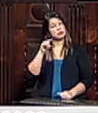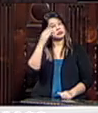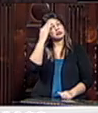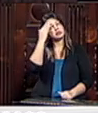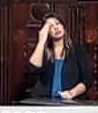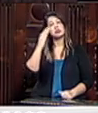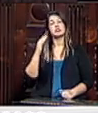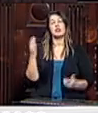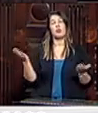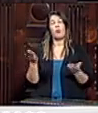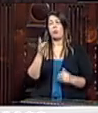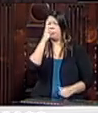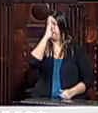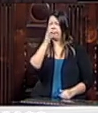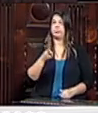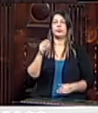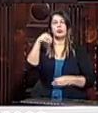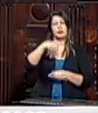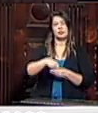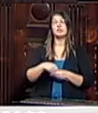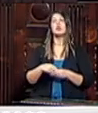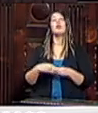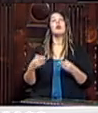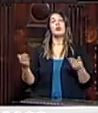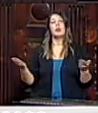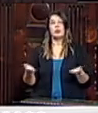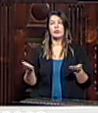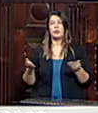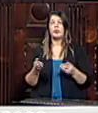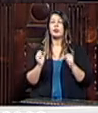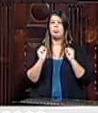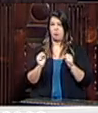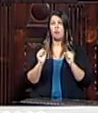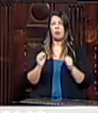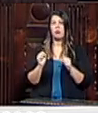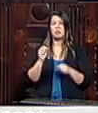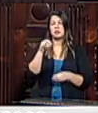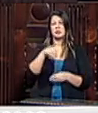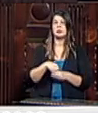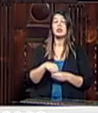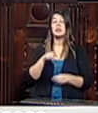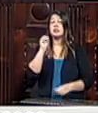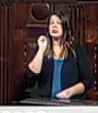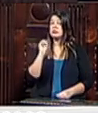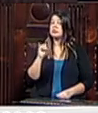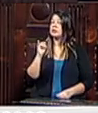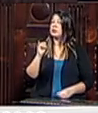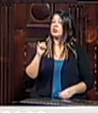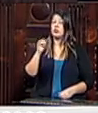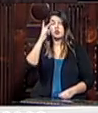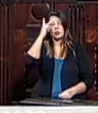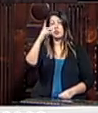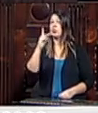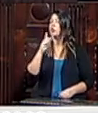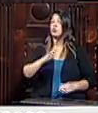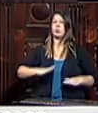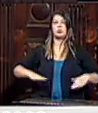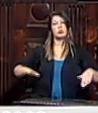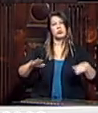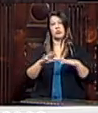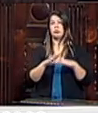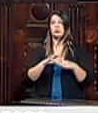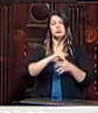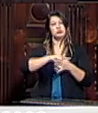realizar eleições diretas, essas eleições diretas só podem ser realizadas se forem para todos os níveis, para todos